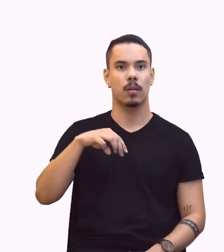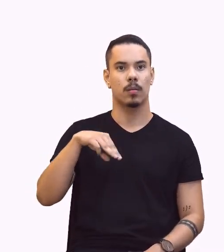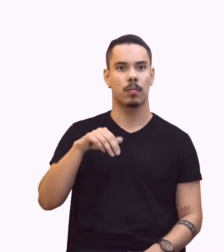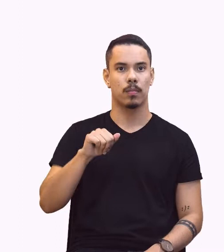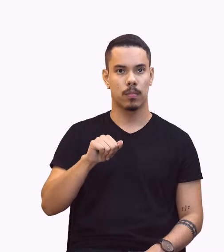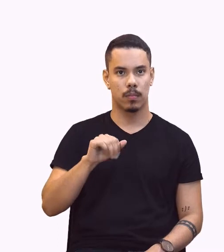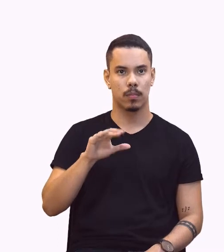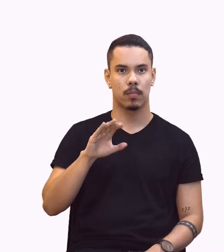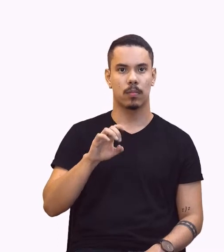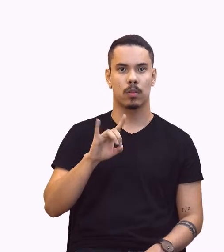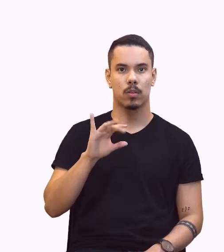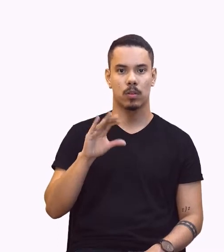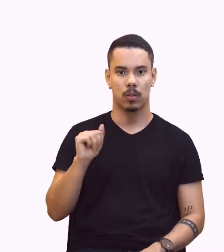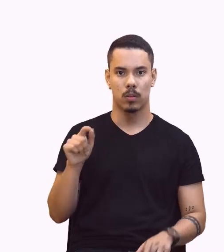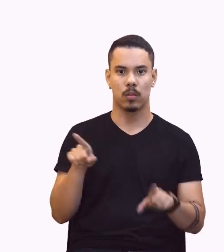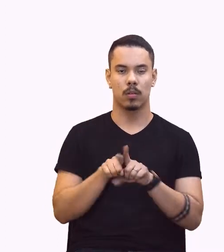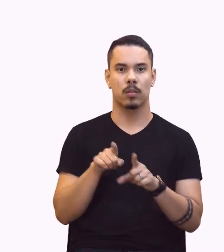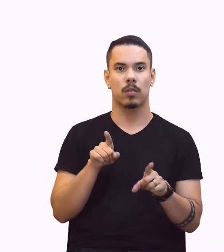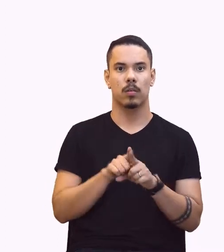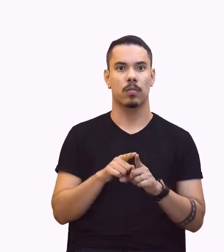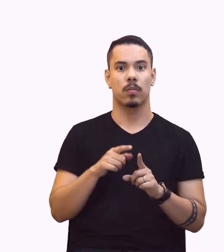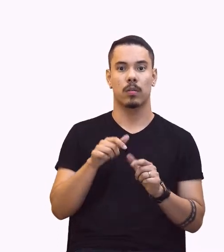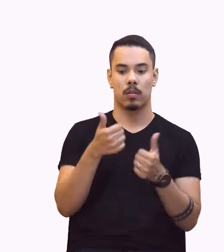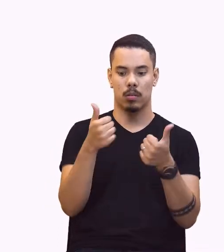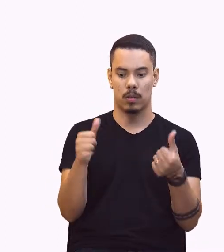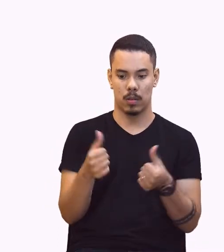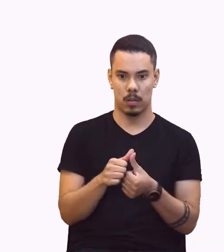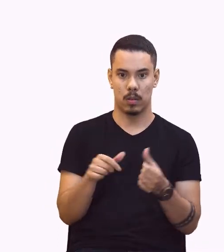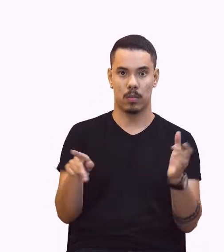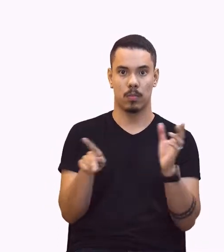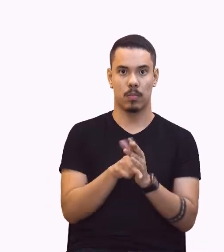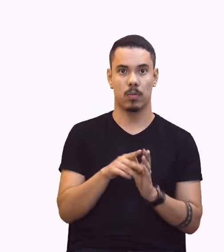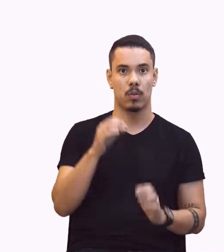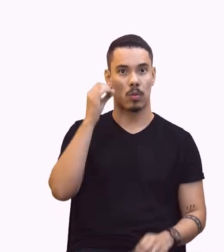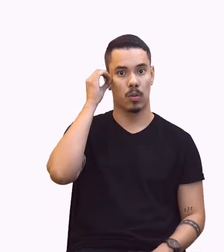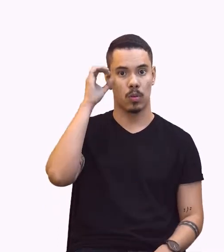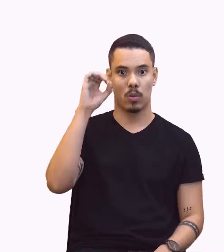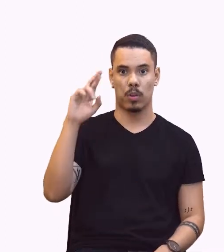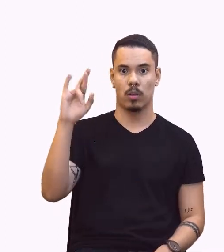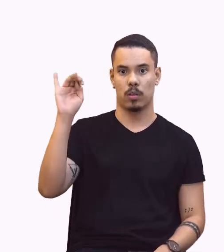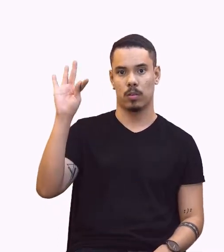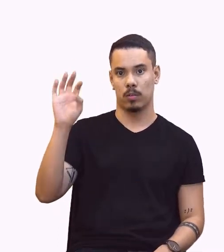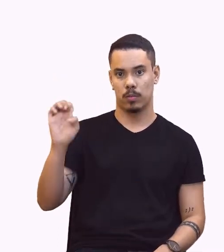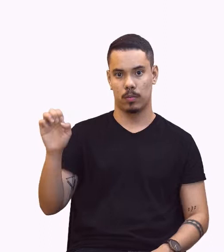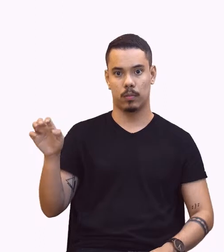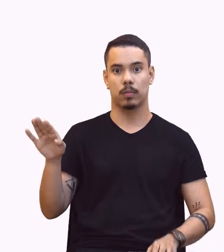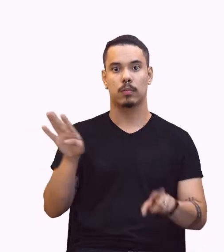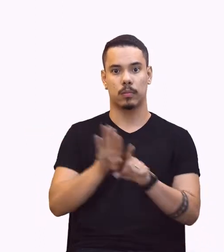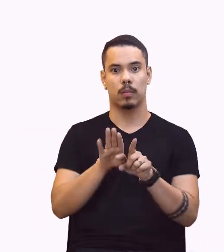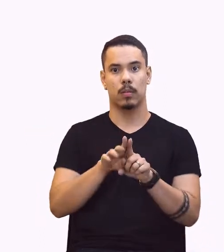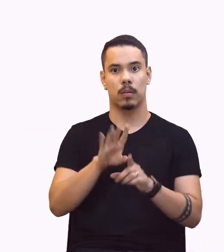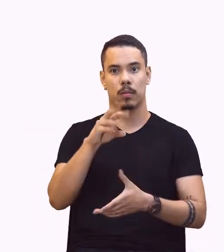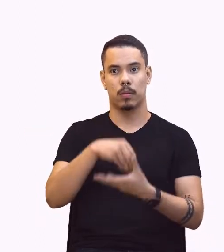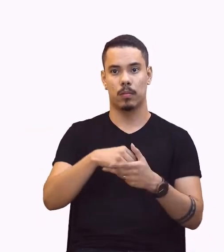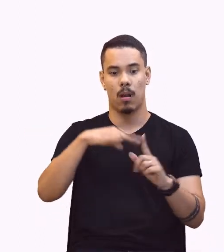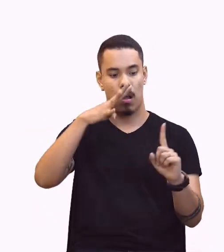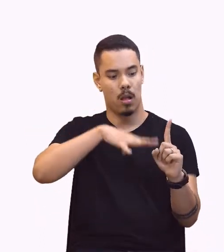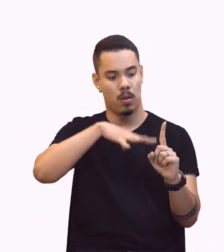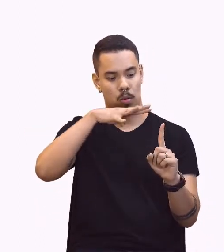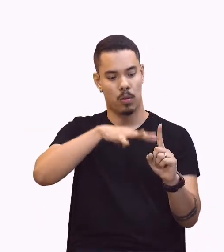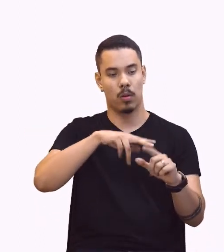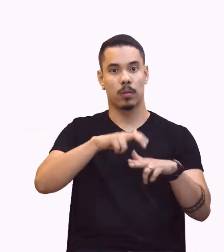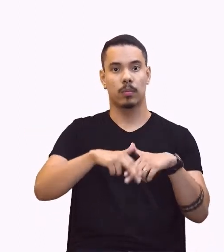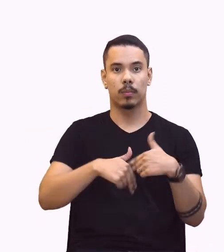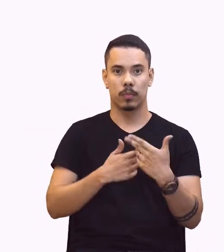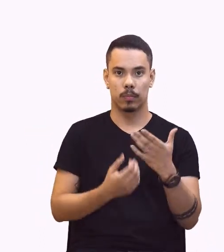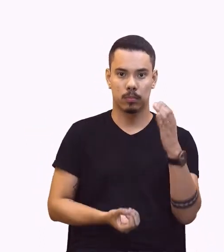Médio, deuses orientais, eram também adorados em toda a região da Macedônia. Com isso nasceram